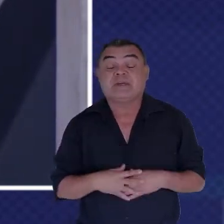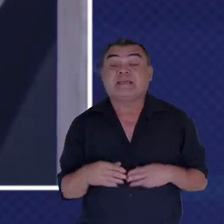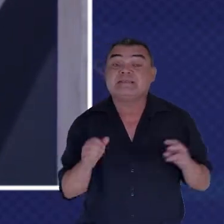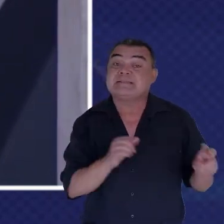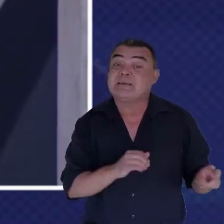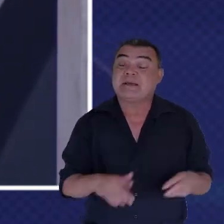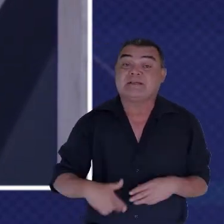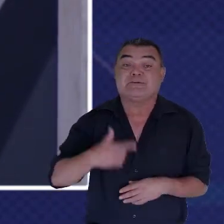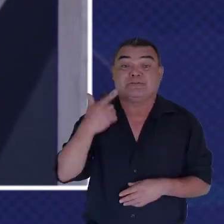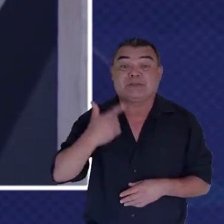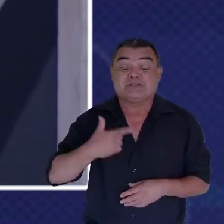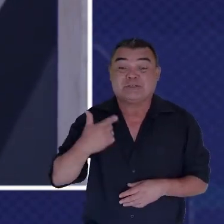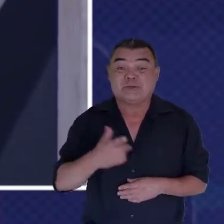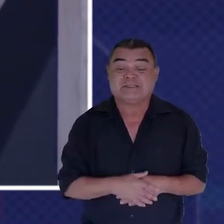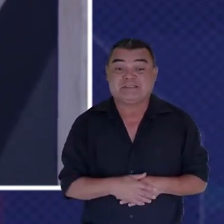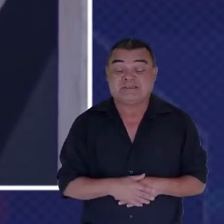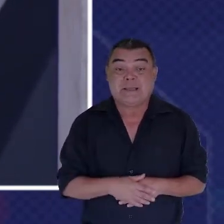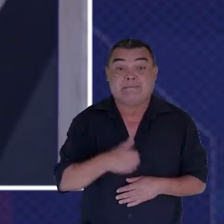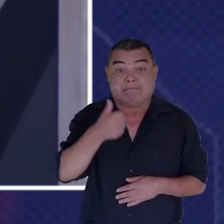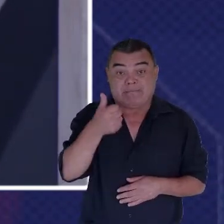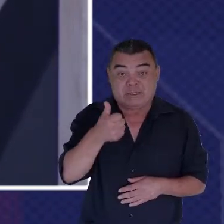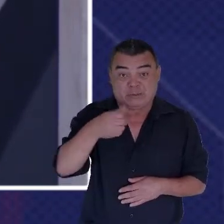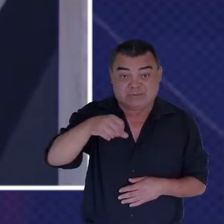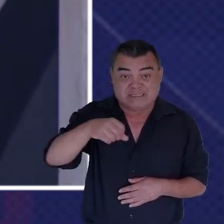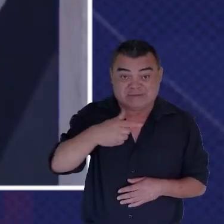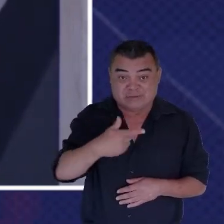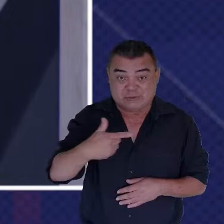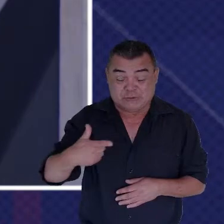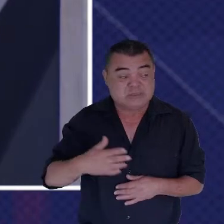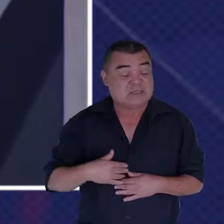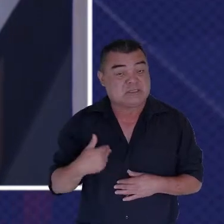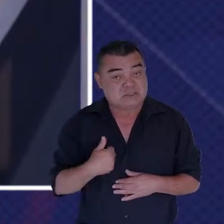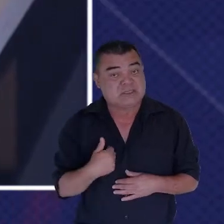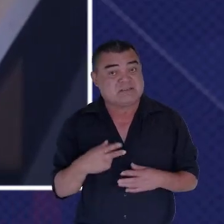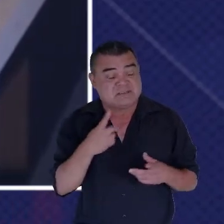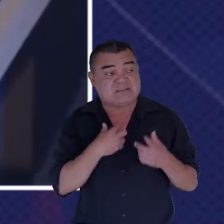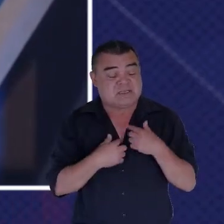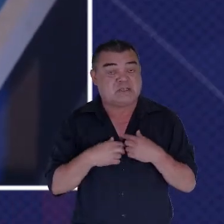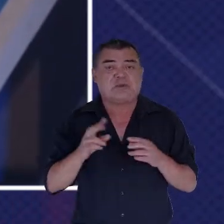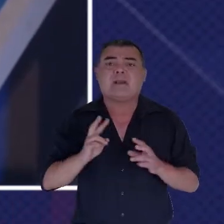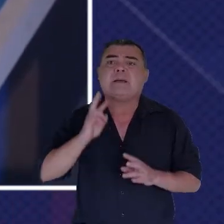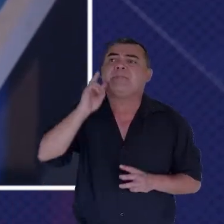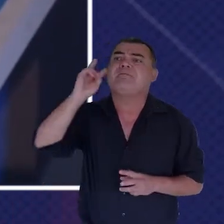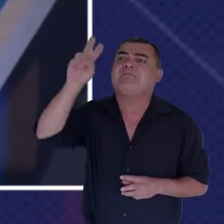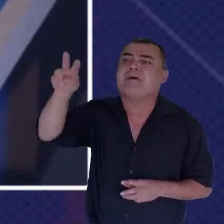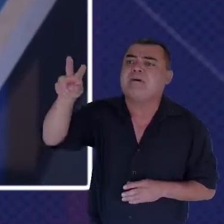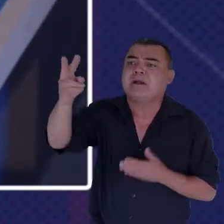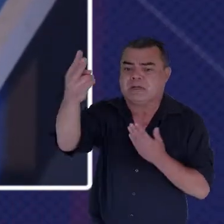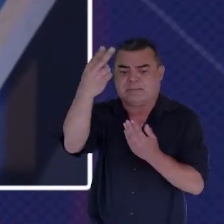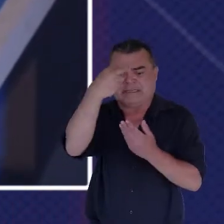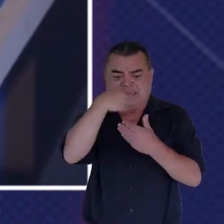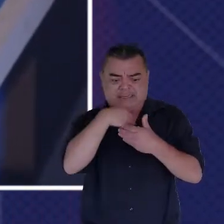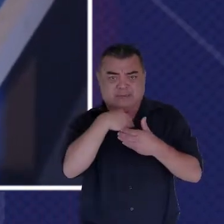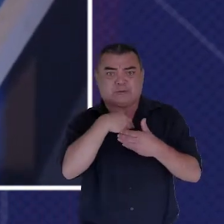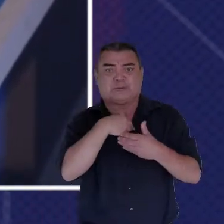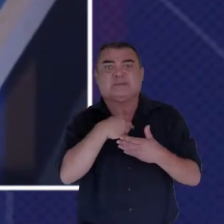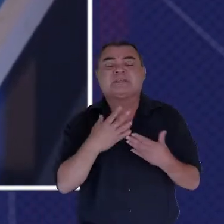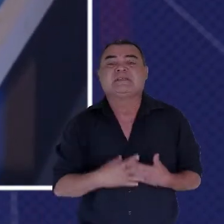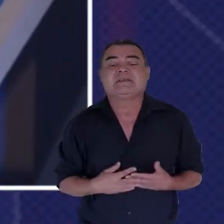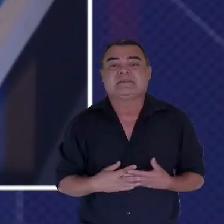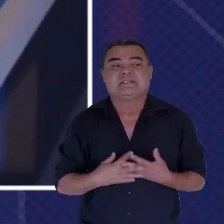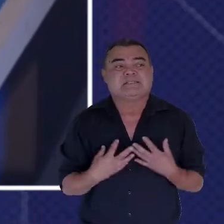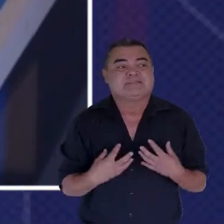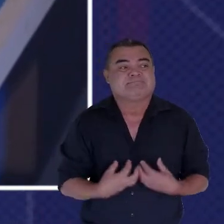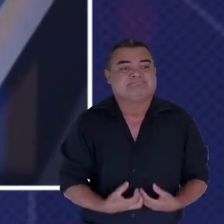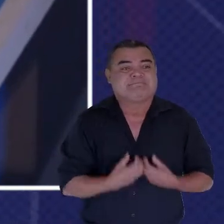a semana de 22 a semana de 1922 que tinha um pouco essa perspectiva de olhar para fora e olhar para dentro e